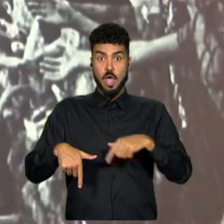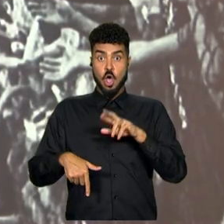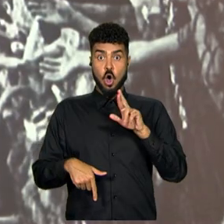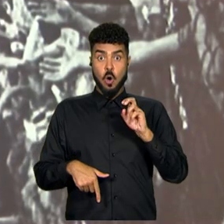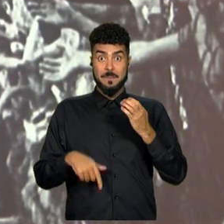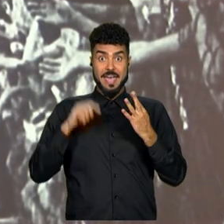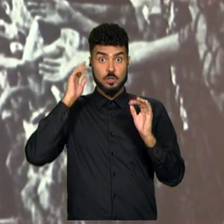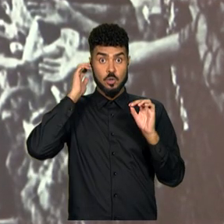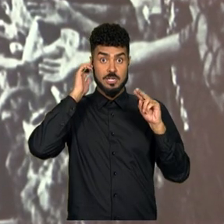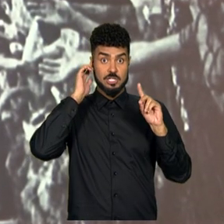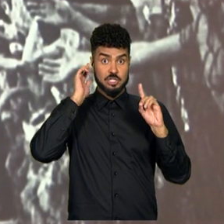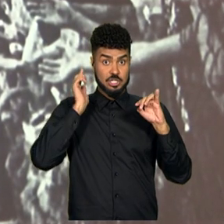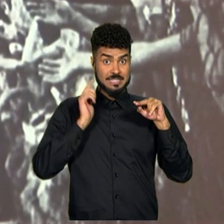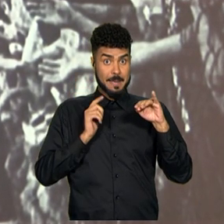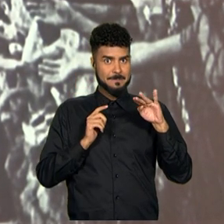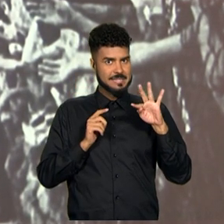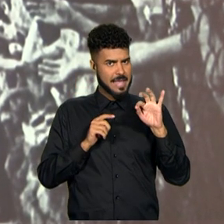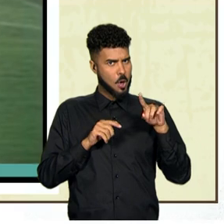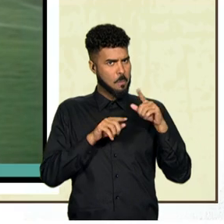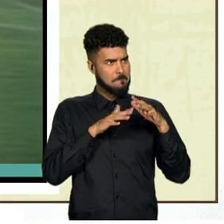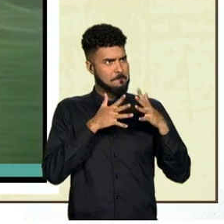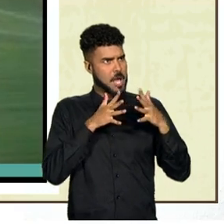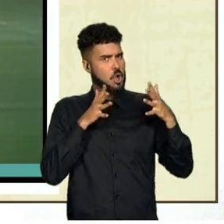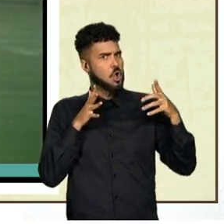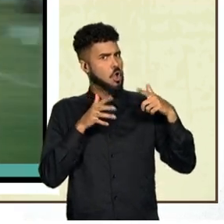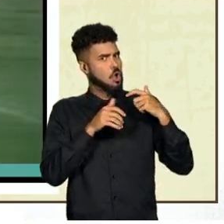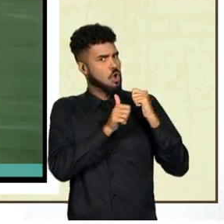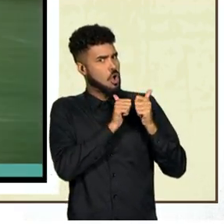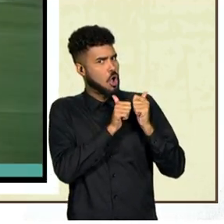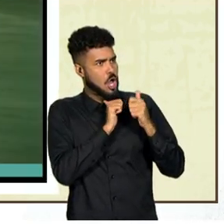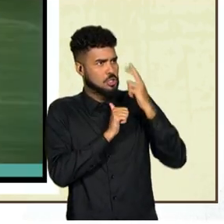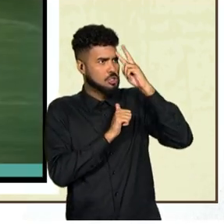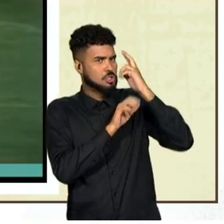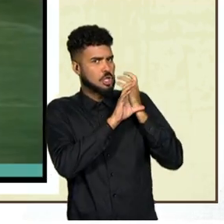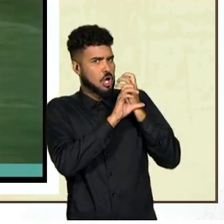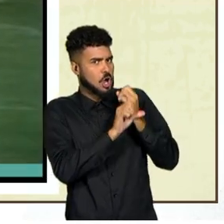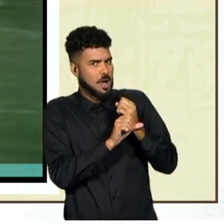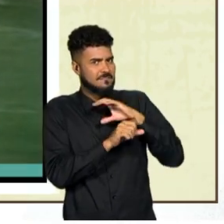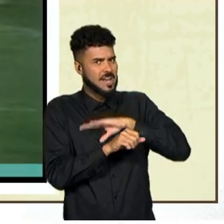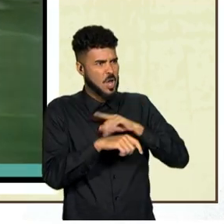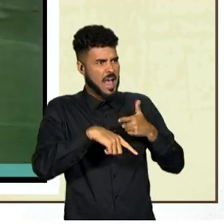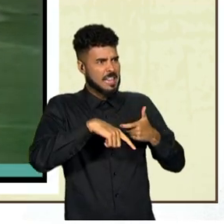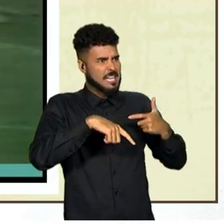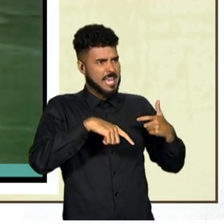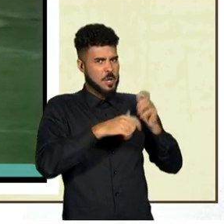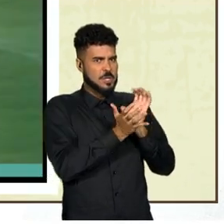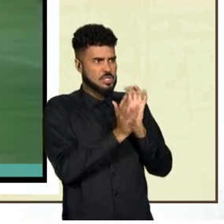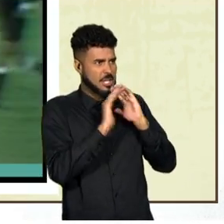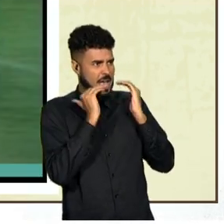lado, maior jogador da história do Vasco, artilheiro do estádio e do clube.